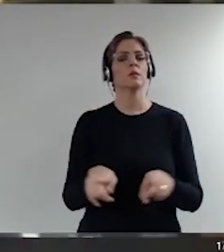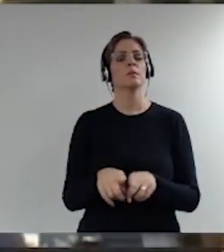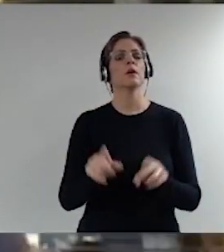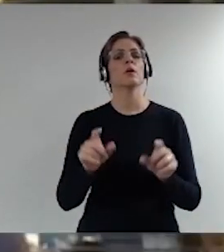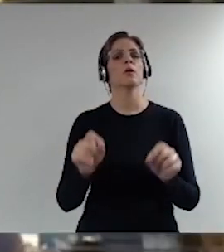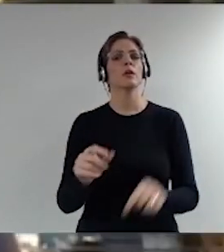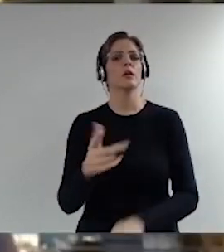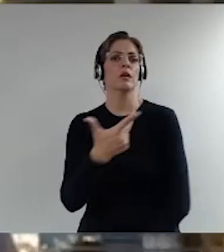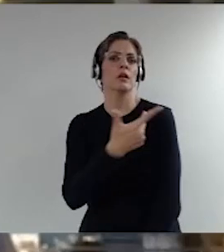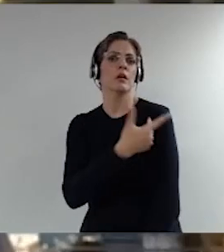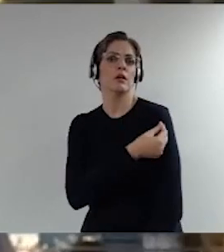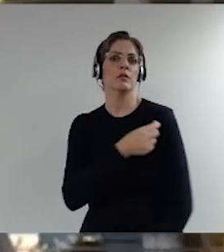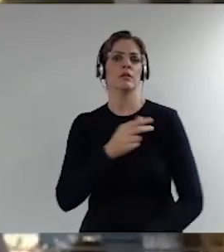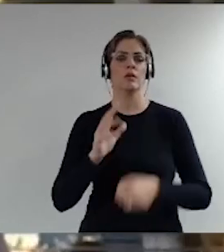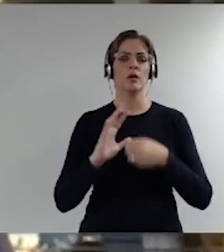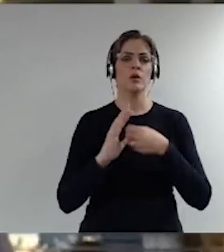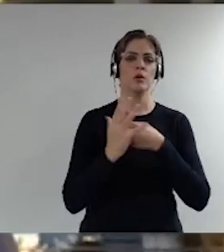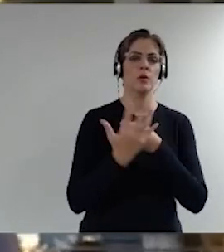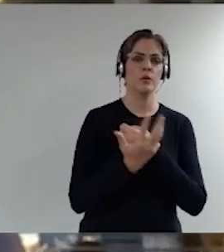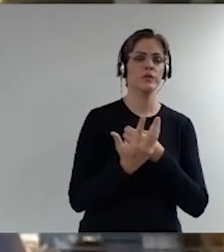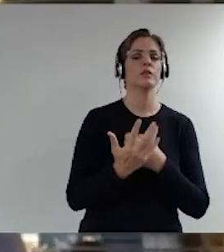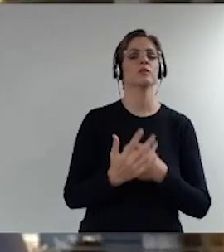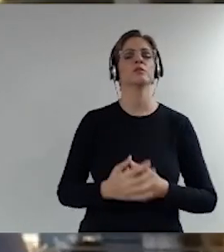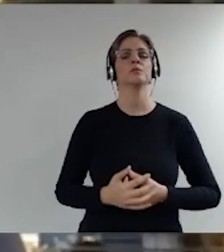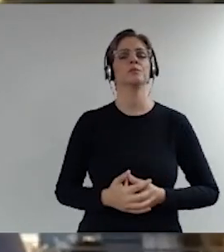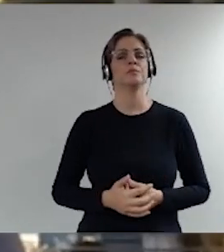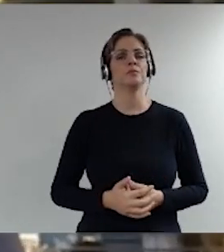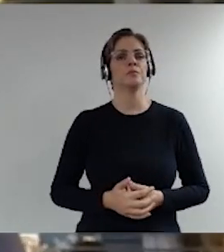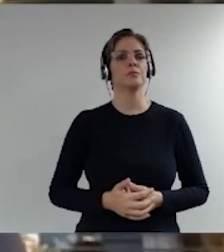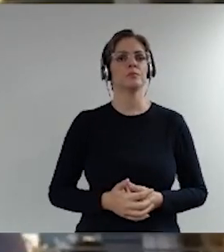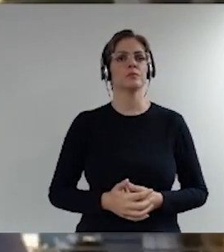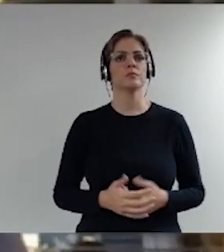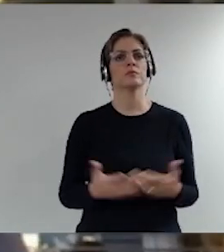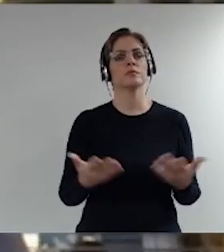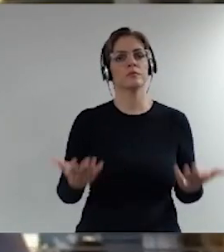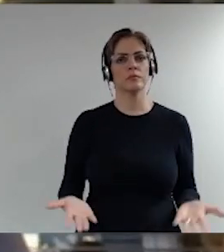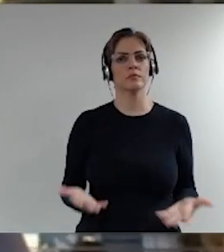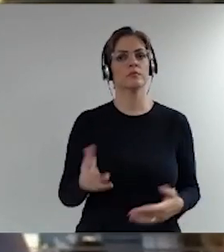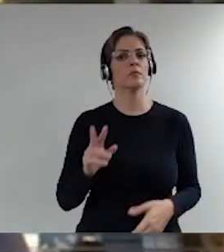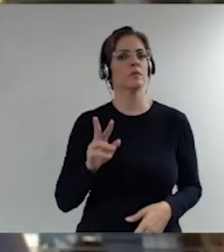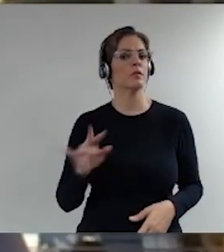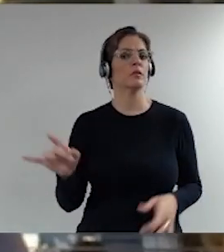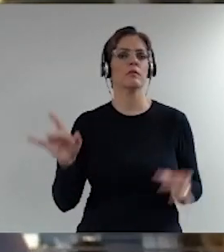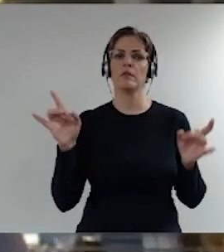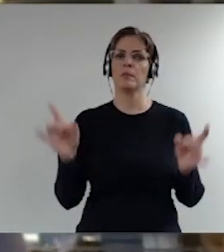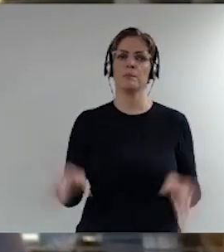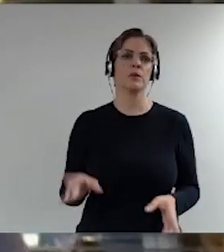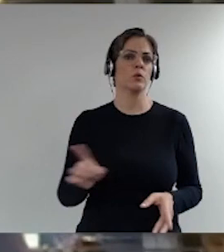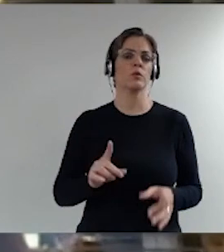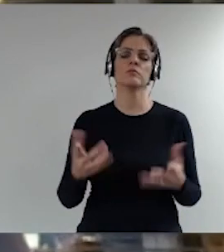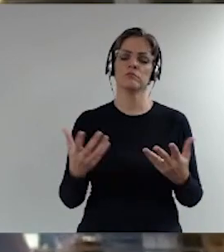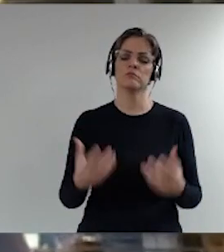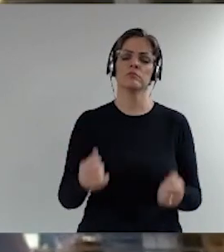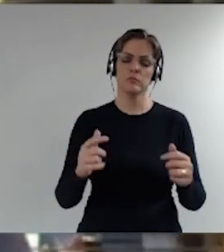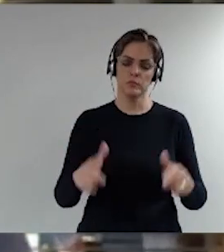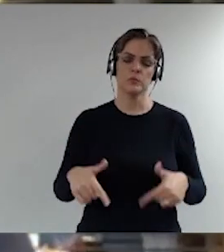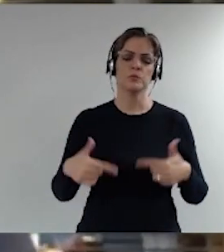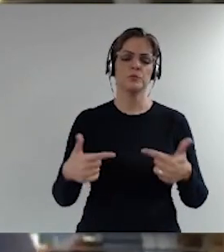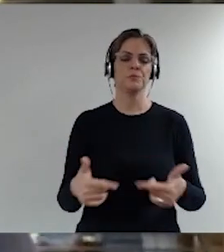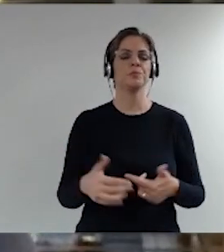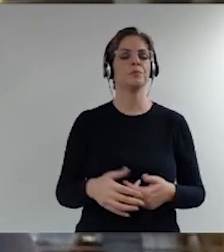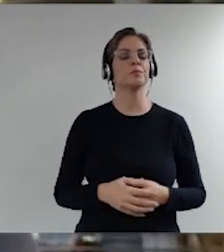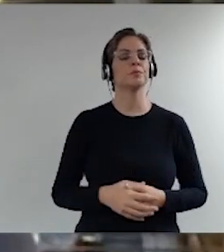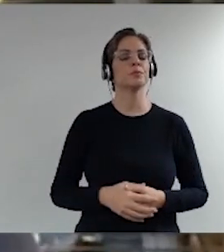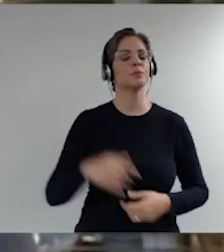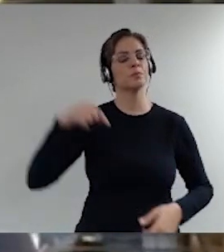de vacina para o Covid-19, certamente o CONCAD e o FIDA não vai fugir desse desafio. Aqui no Rio Grande do